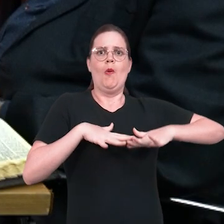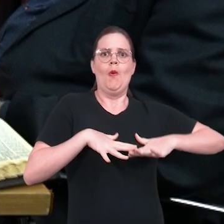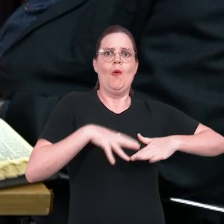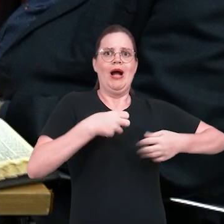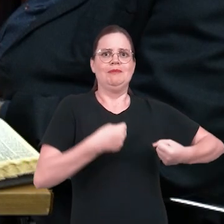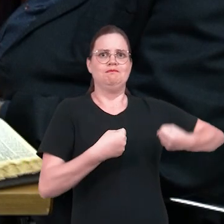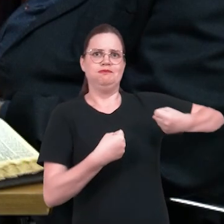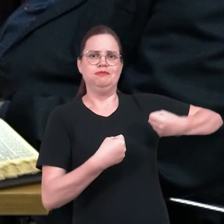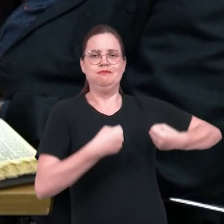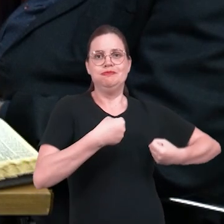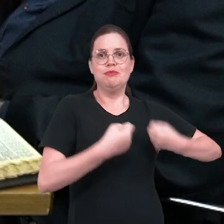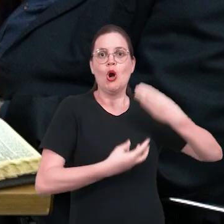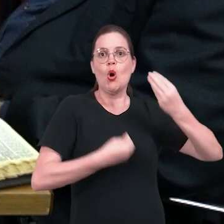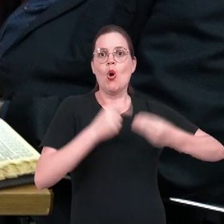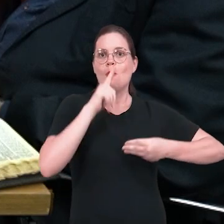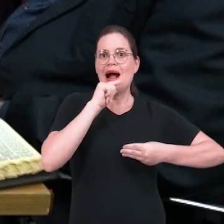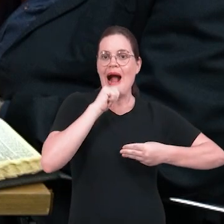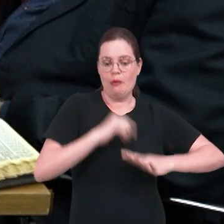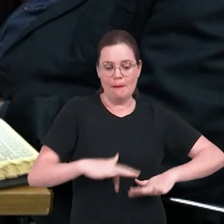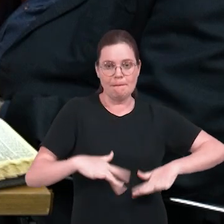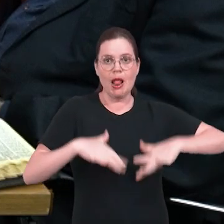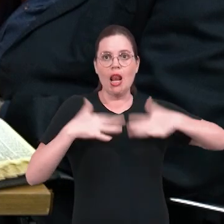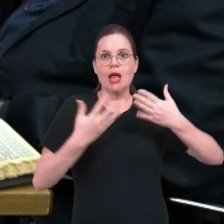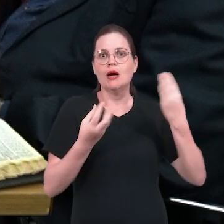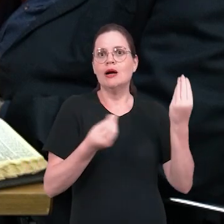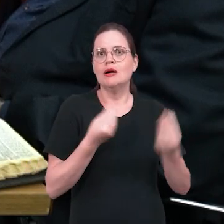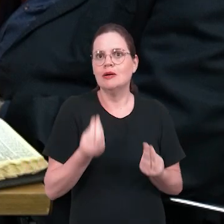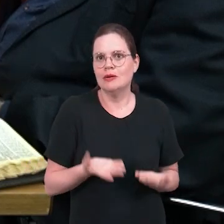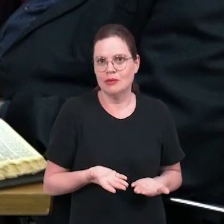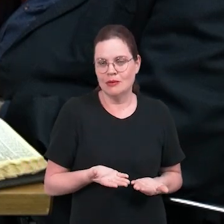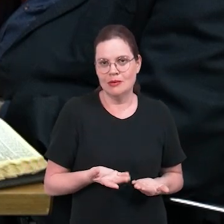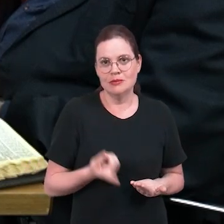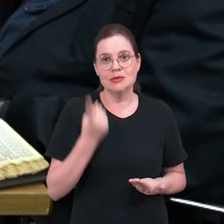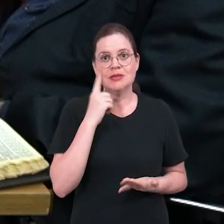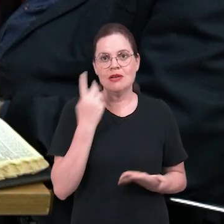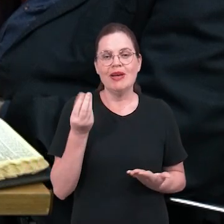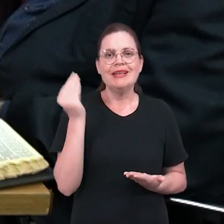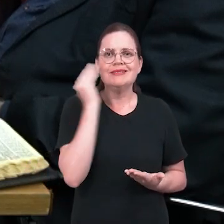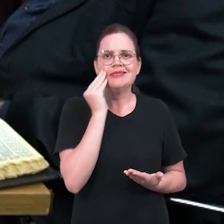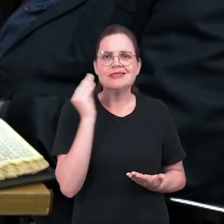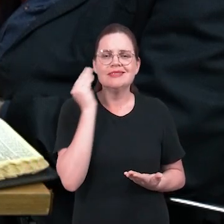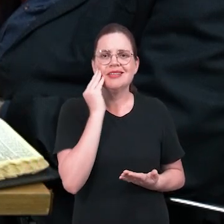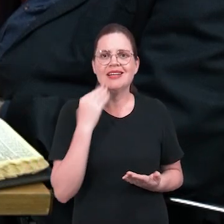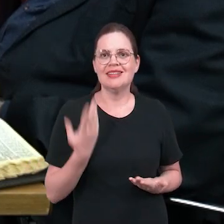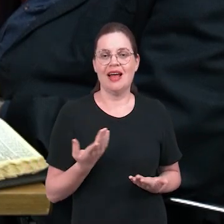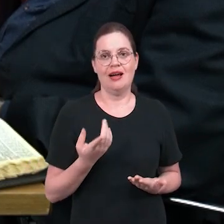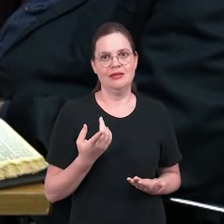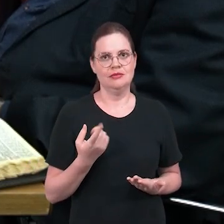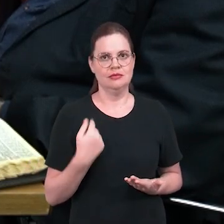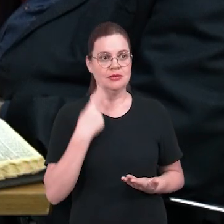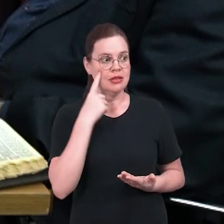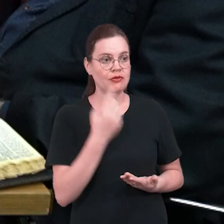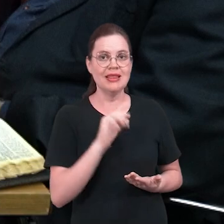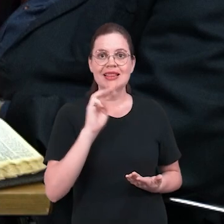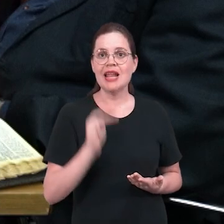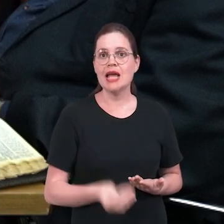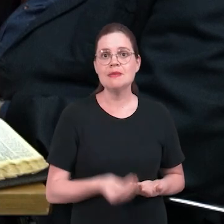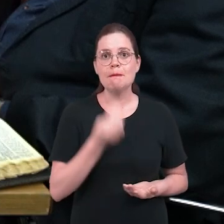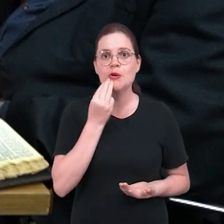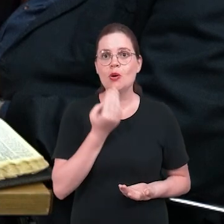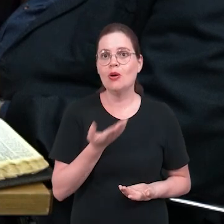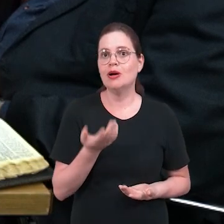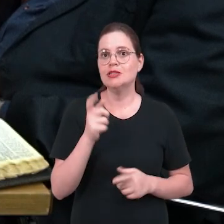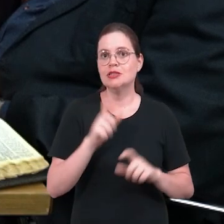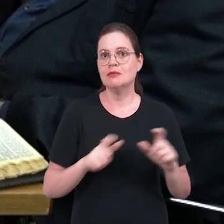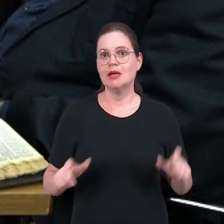carroça, idoso, doentes e por aí vai. Quase tem historiadores que dizem que tinha 3 milhões de pessoas. Isso. Né? Mas